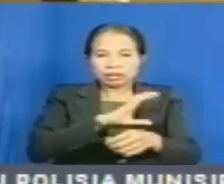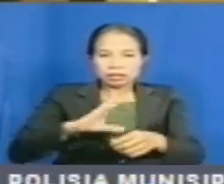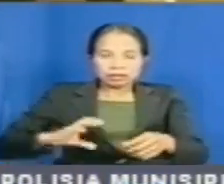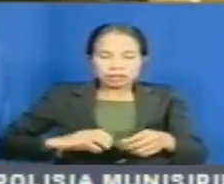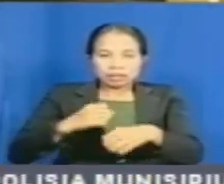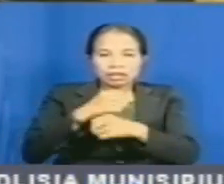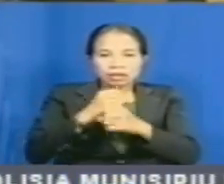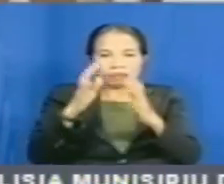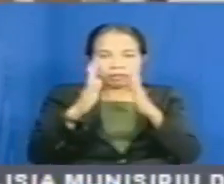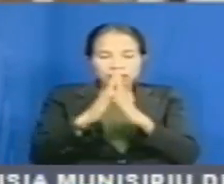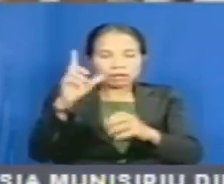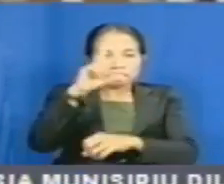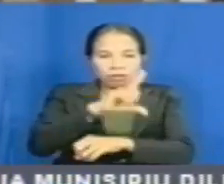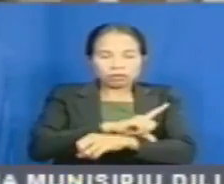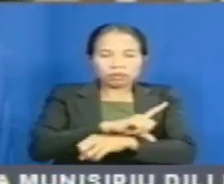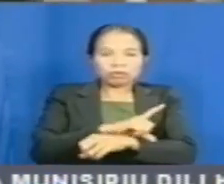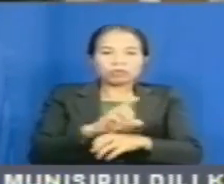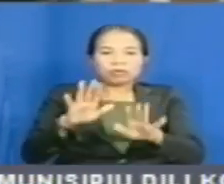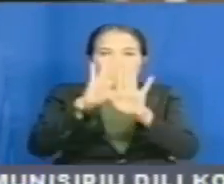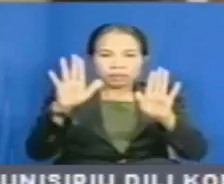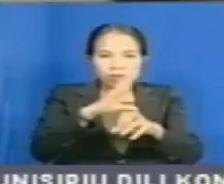a loron domingo no loron santo sira.